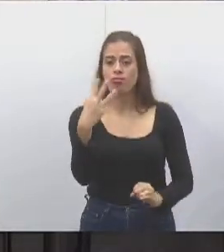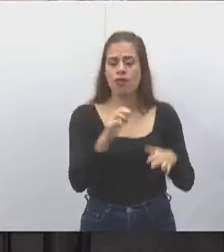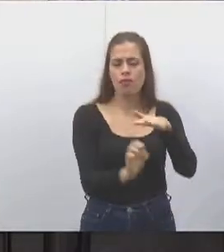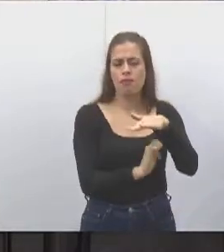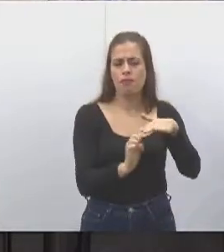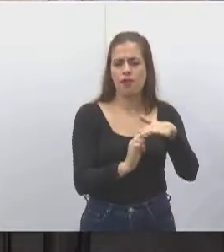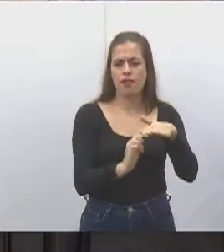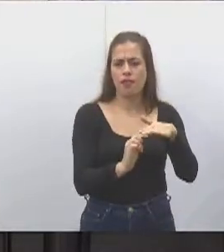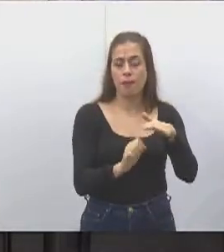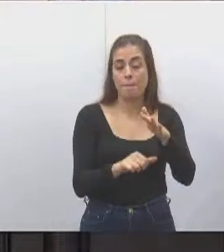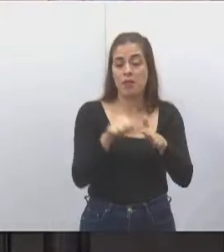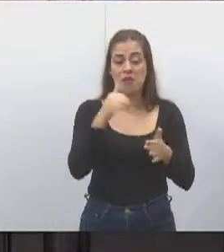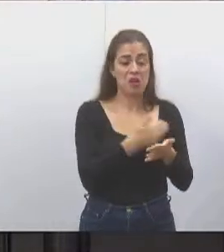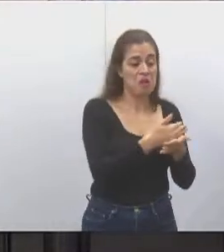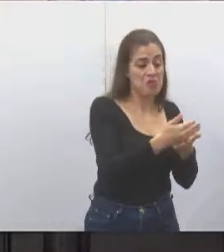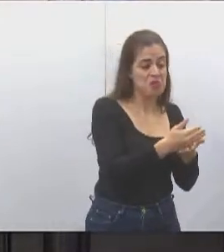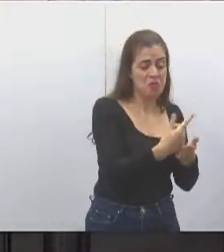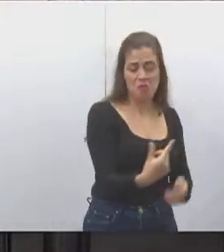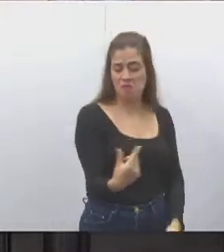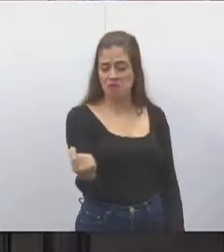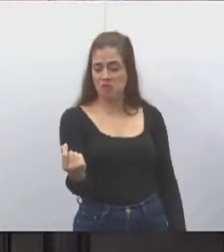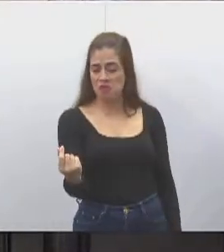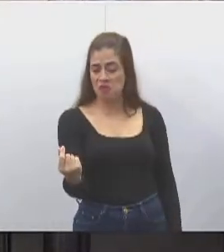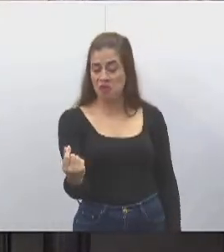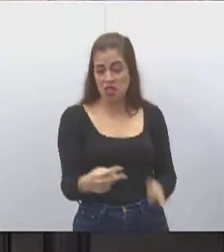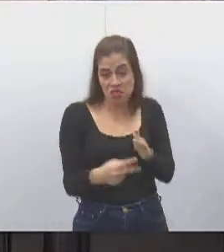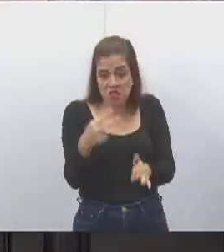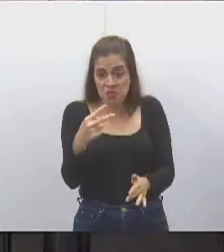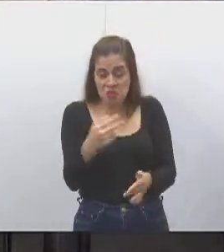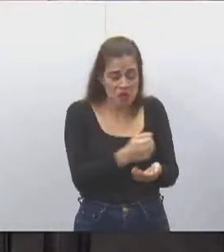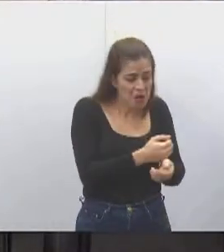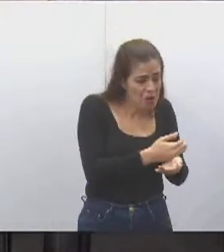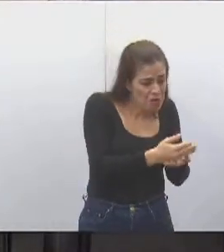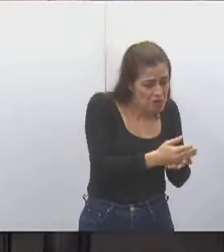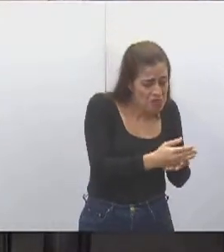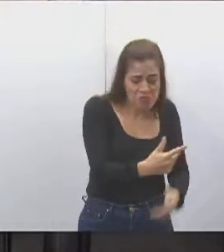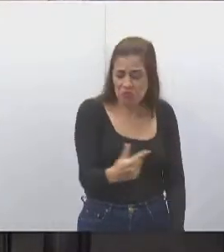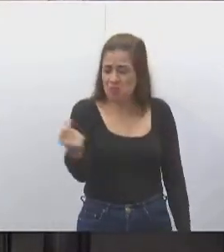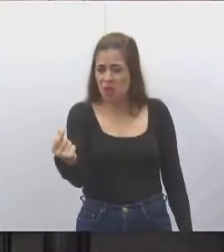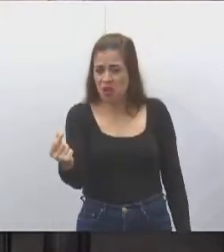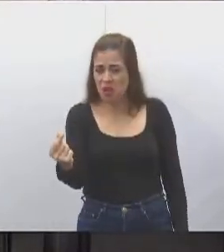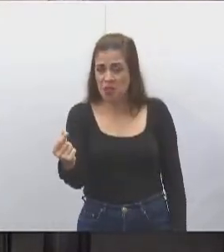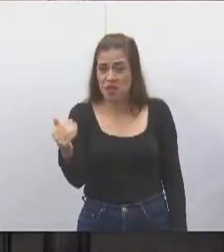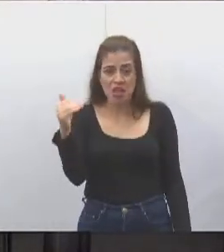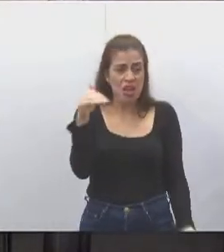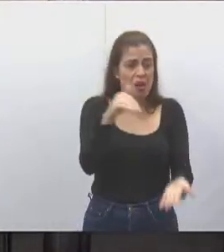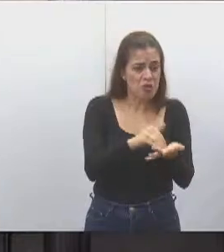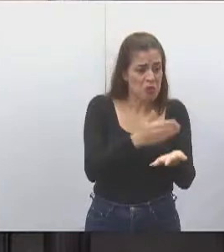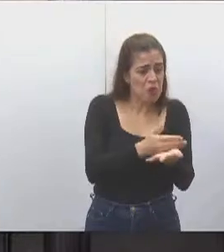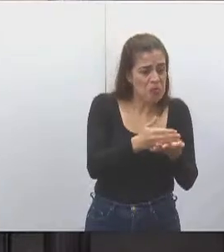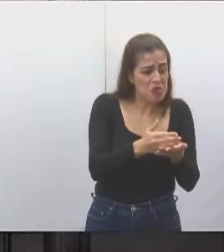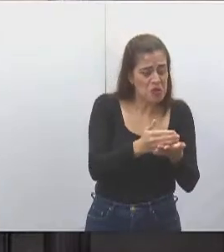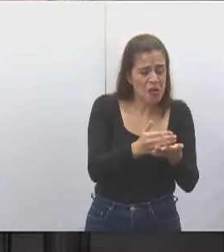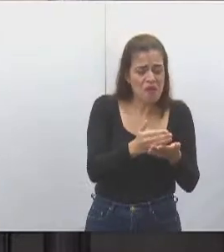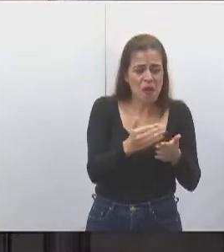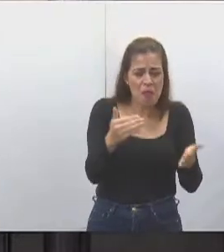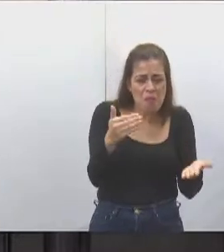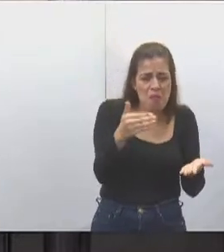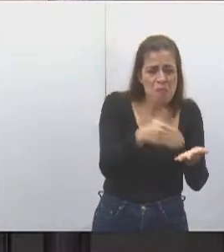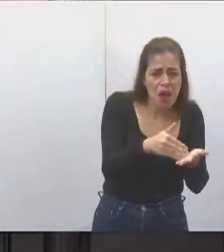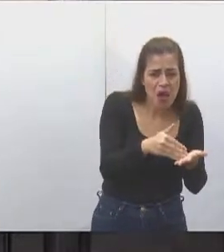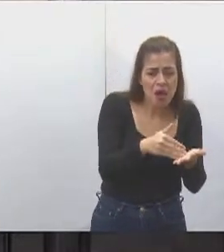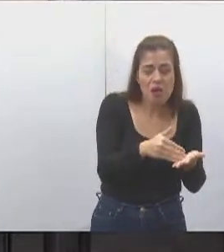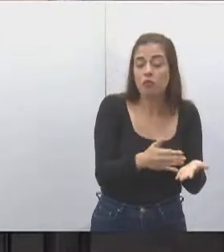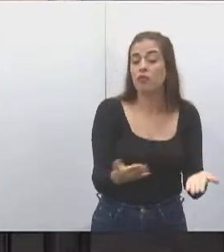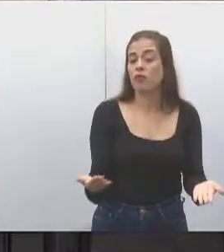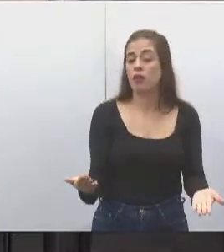começou, saiu. A segunda começou, saiu. E a última começou, só fez pela metade.